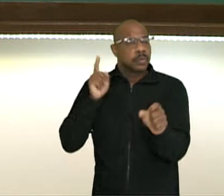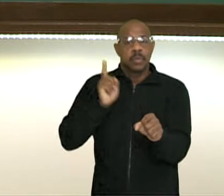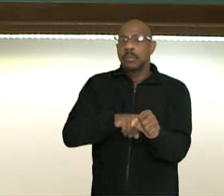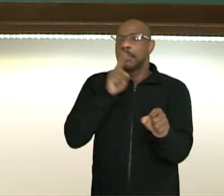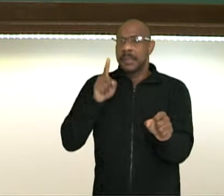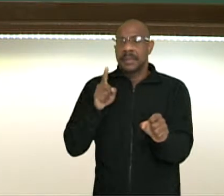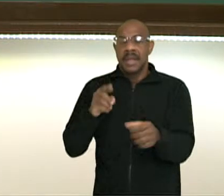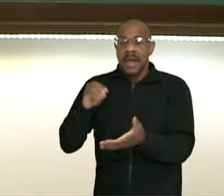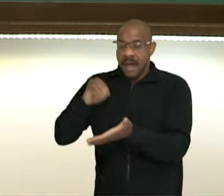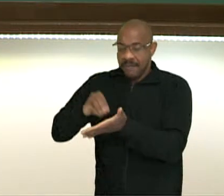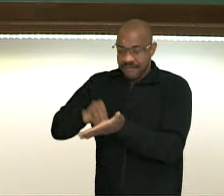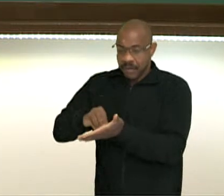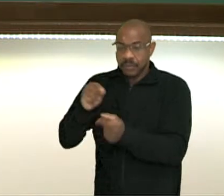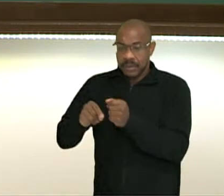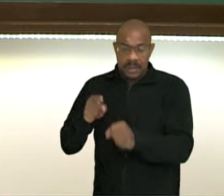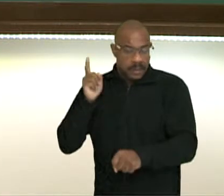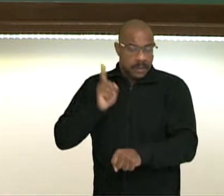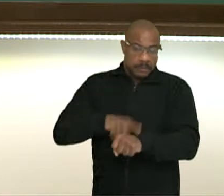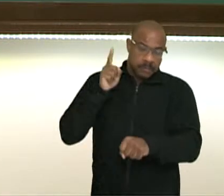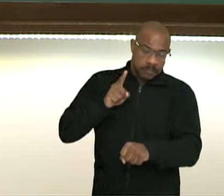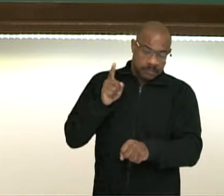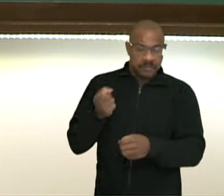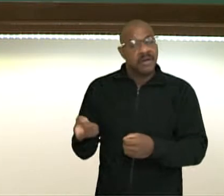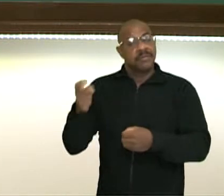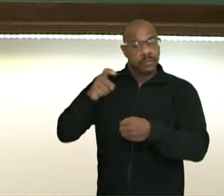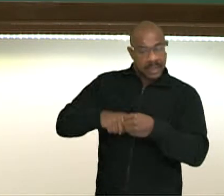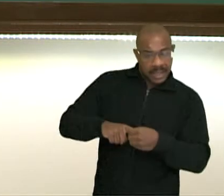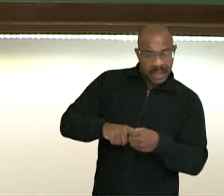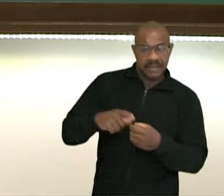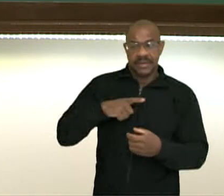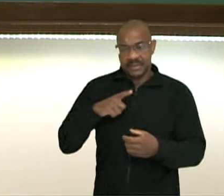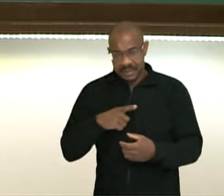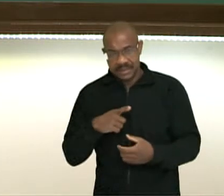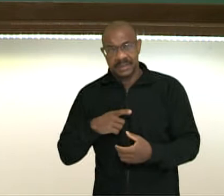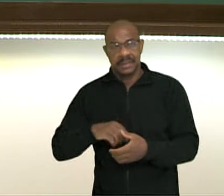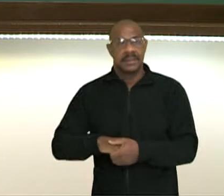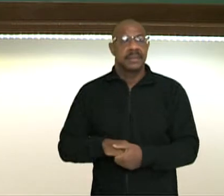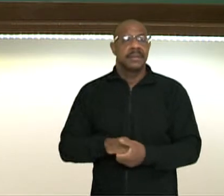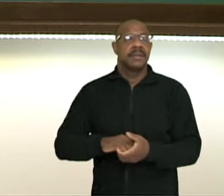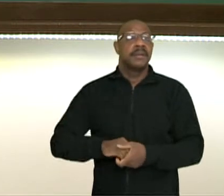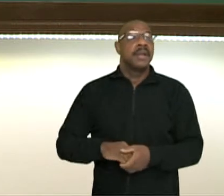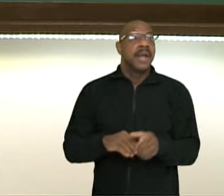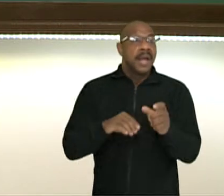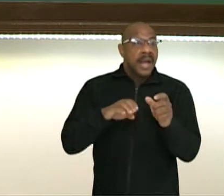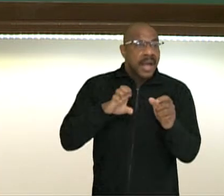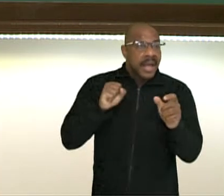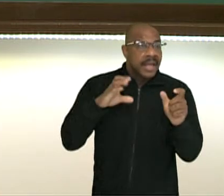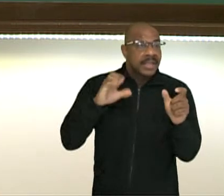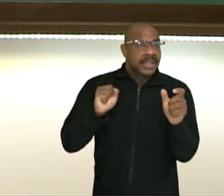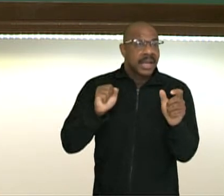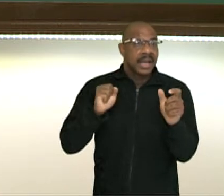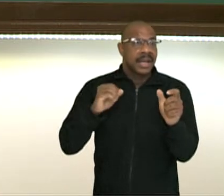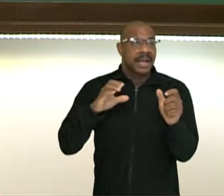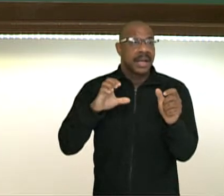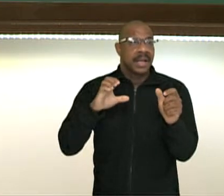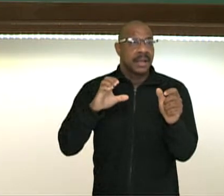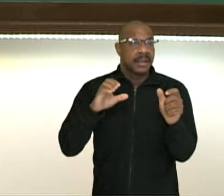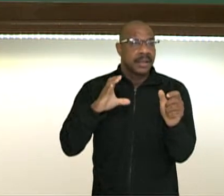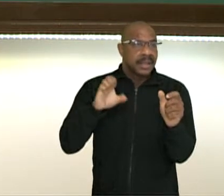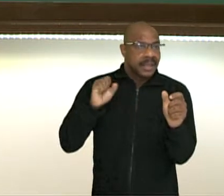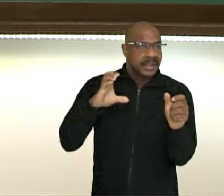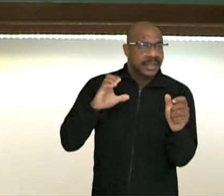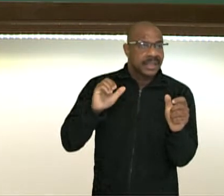mas vai voltar, você vai ter o reabastecimento. Escassez não, tem um sentido mais amplo, ó,